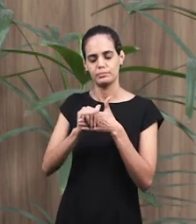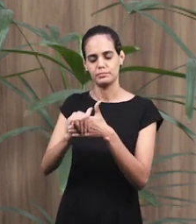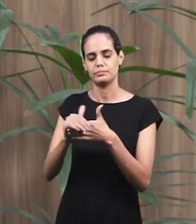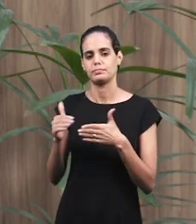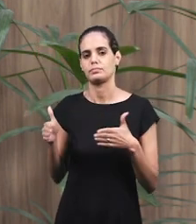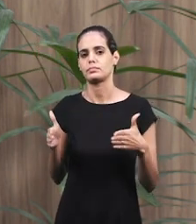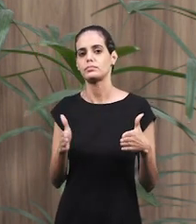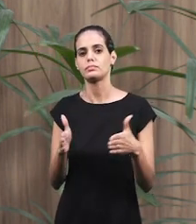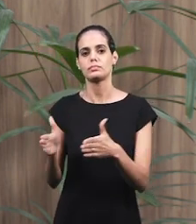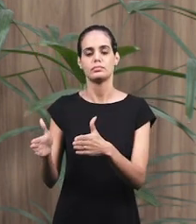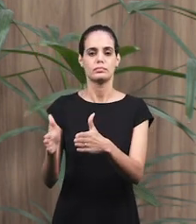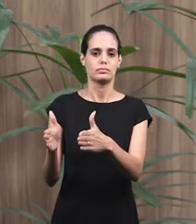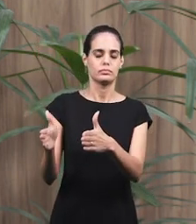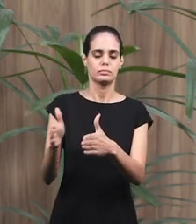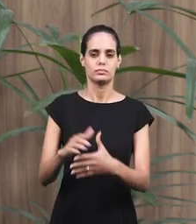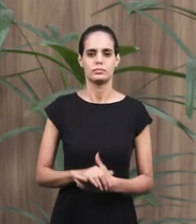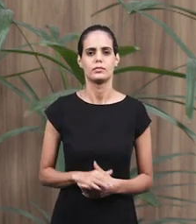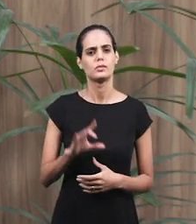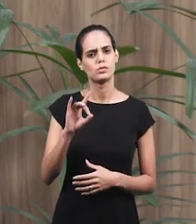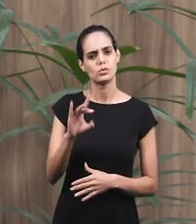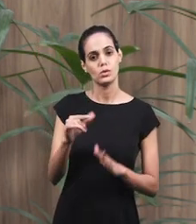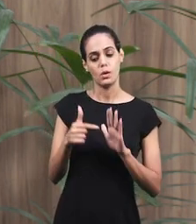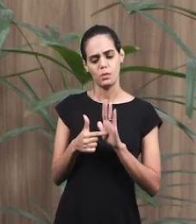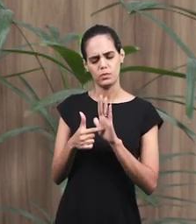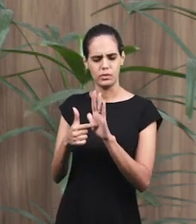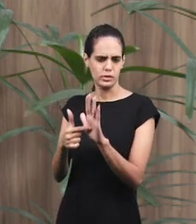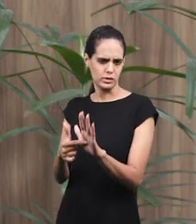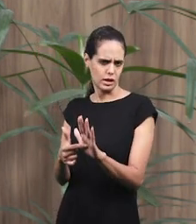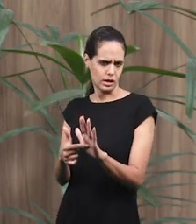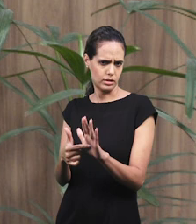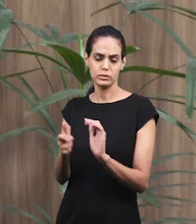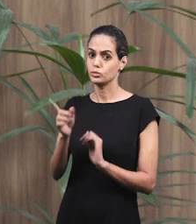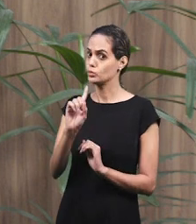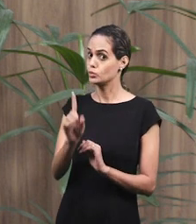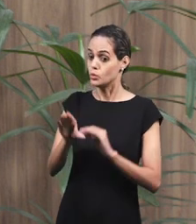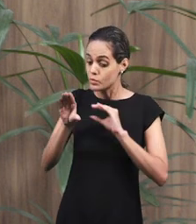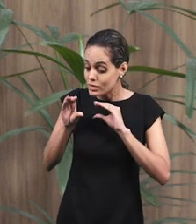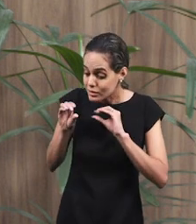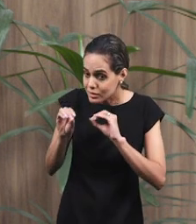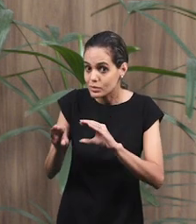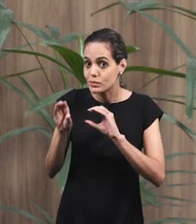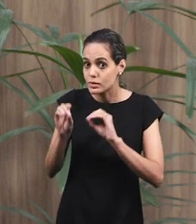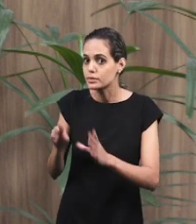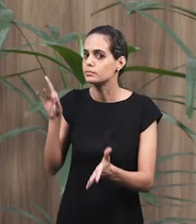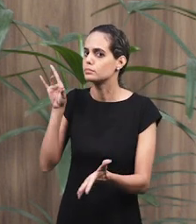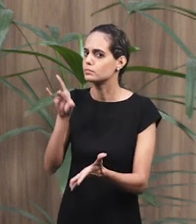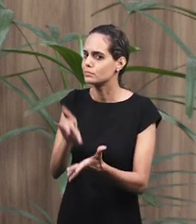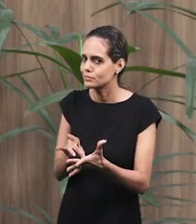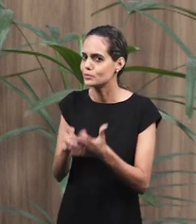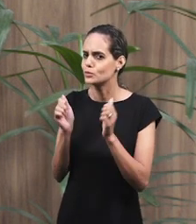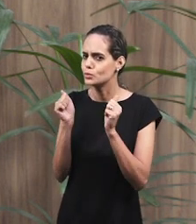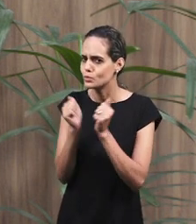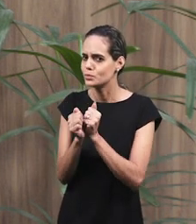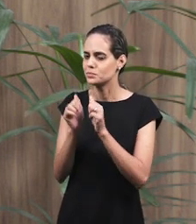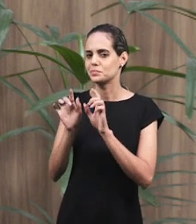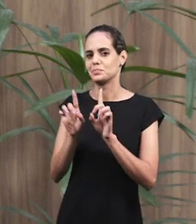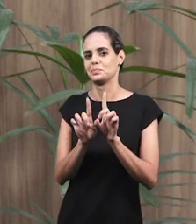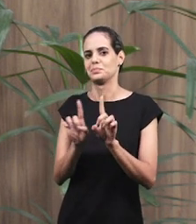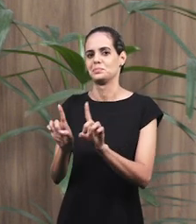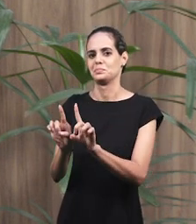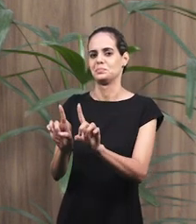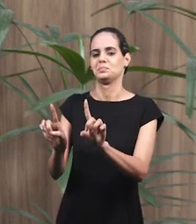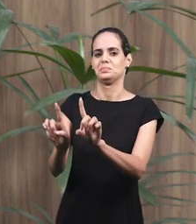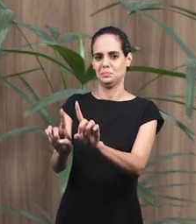caminhada. Mas não é apenas indicar o caminho, mas educar no caminho, caminhando junto, com